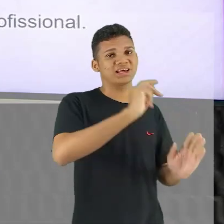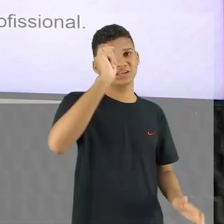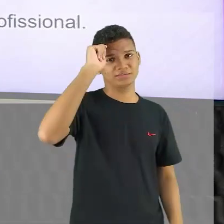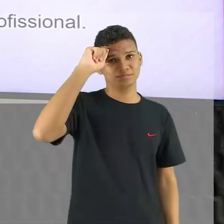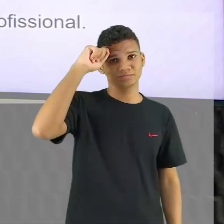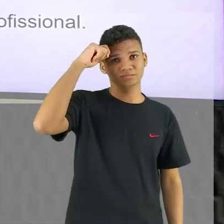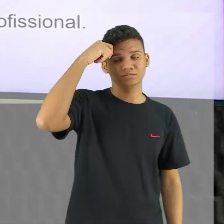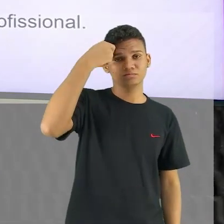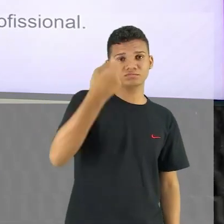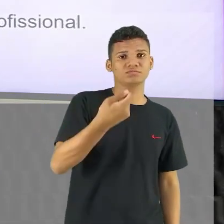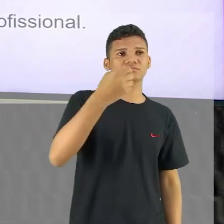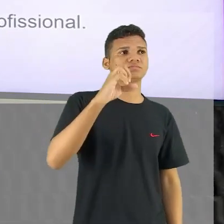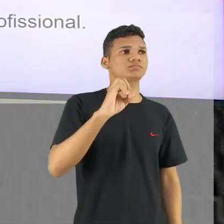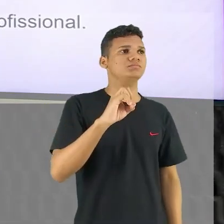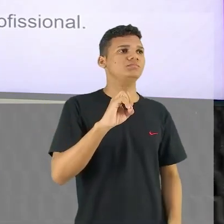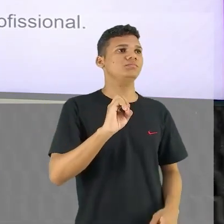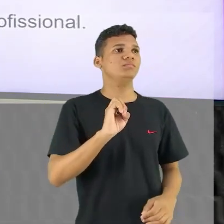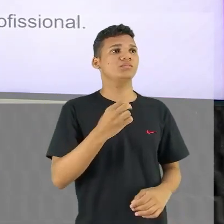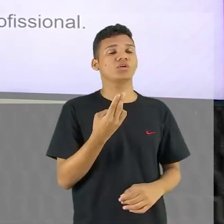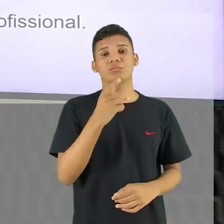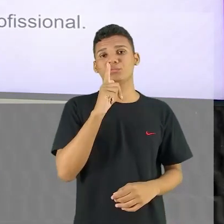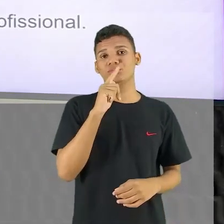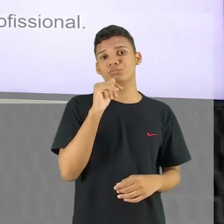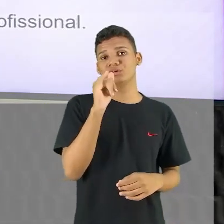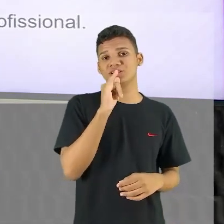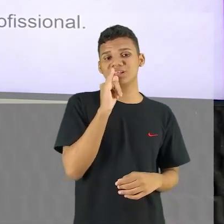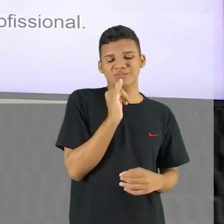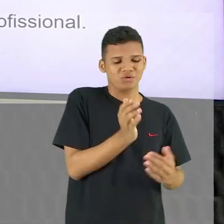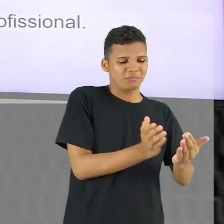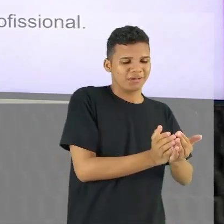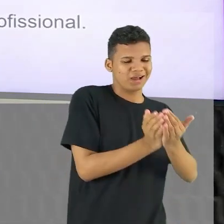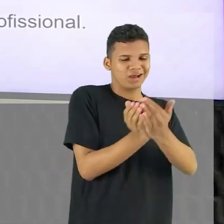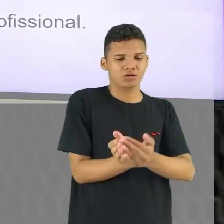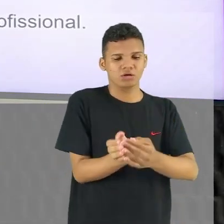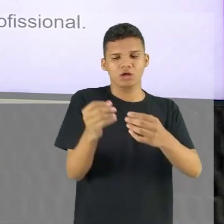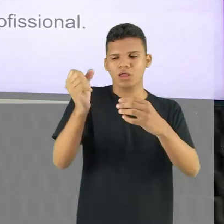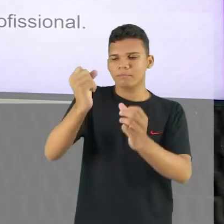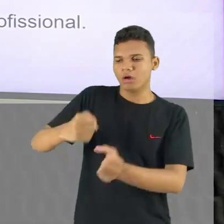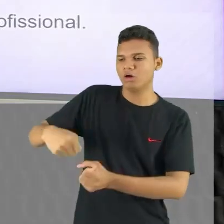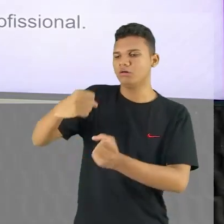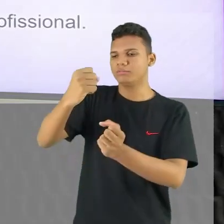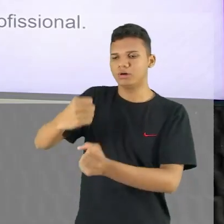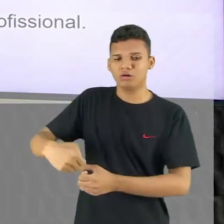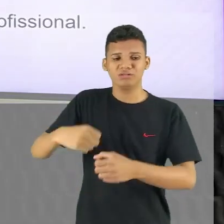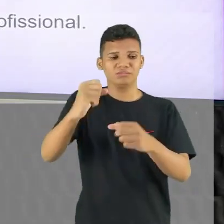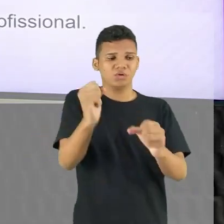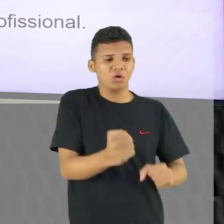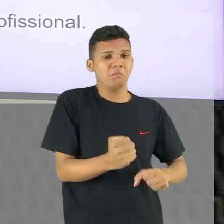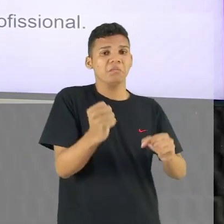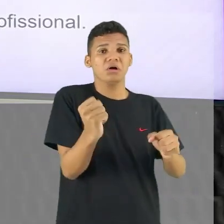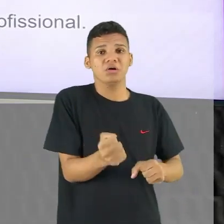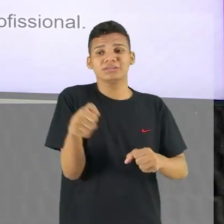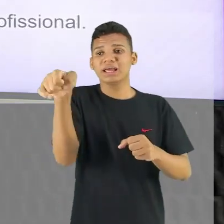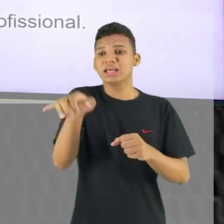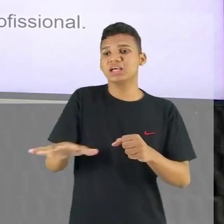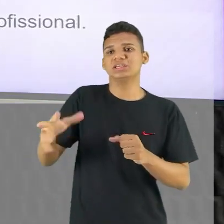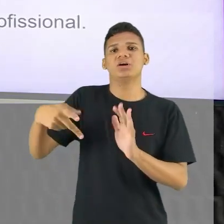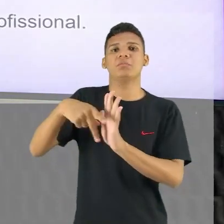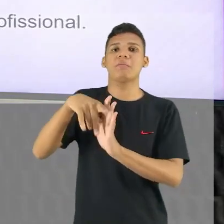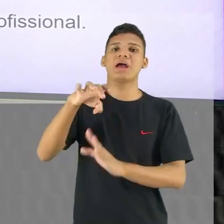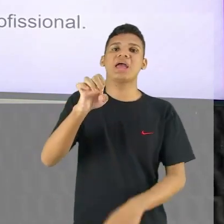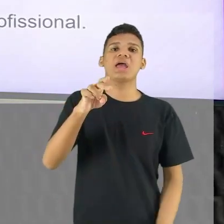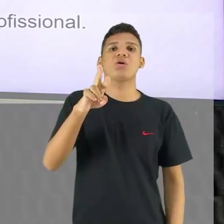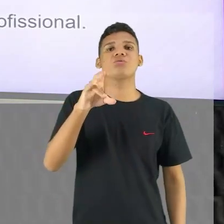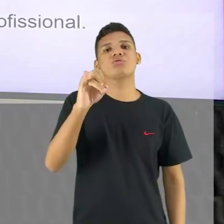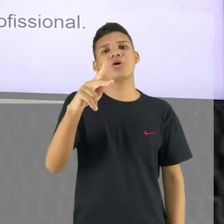cruzar o mar Mediterrâneo para, por exemplo, chegar em regiões da Europa. Então, vocês percebem que muitas